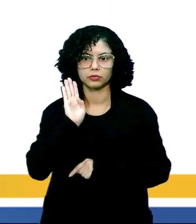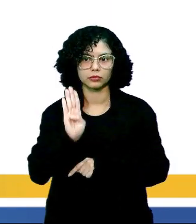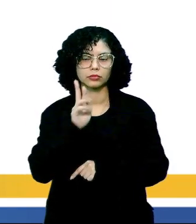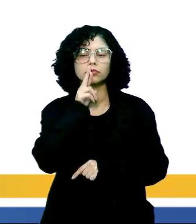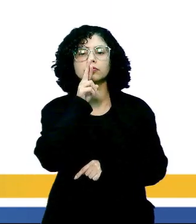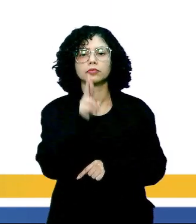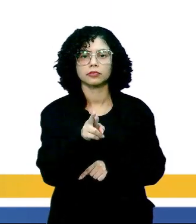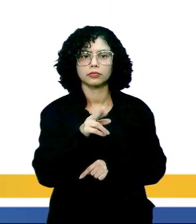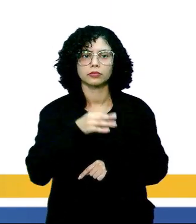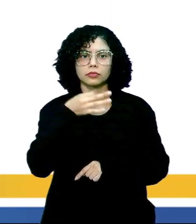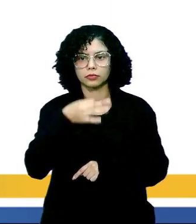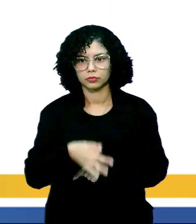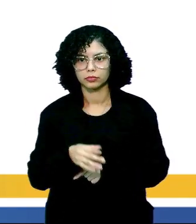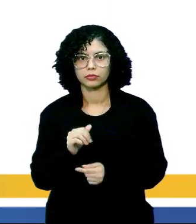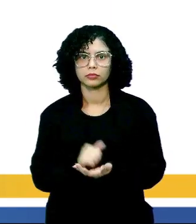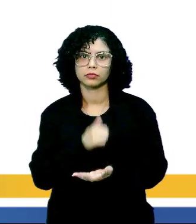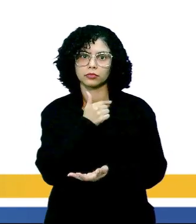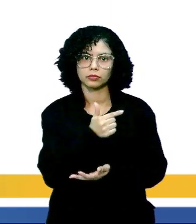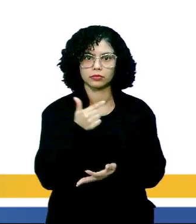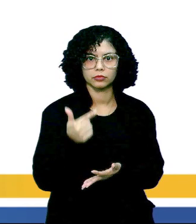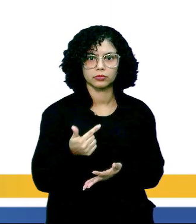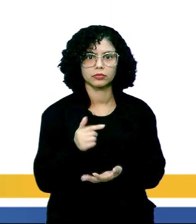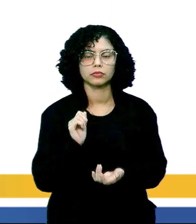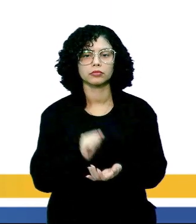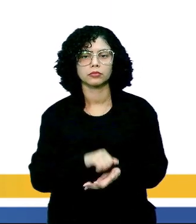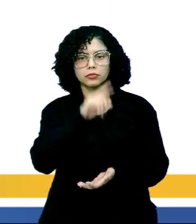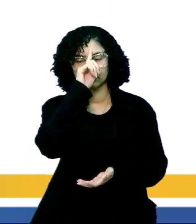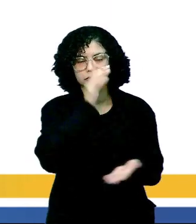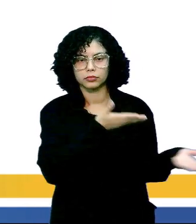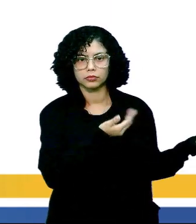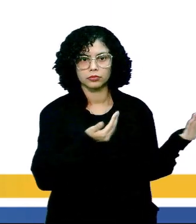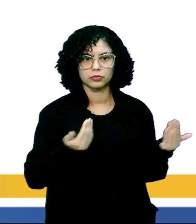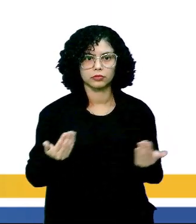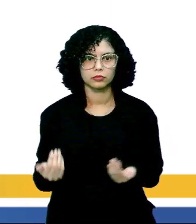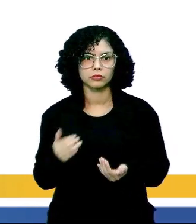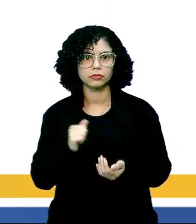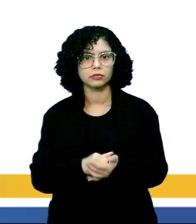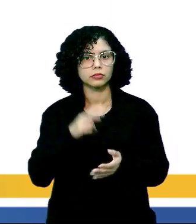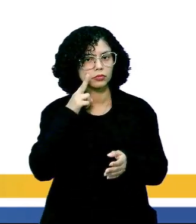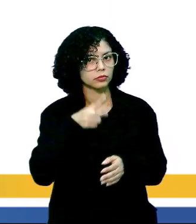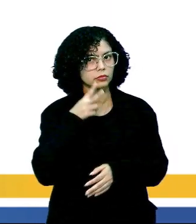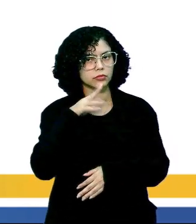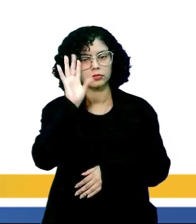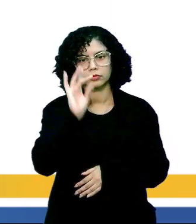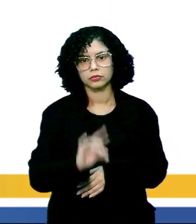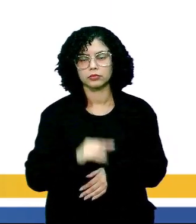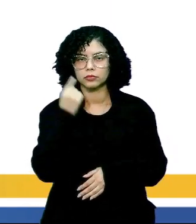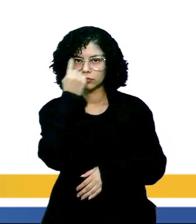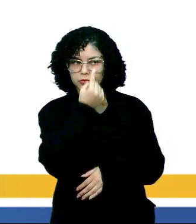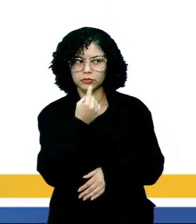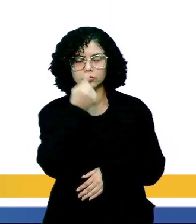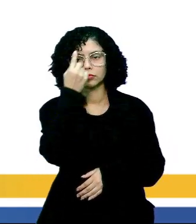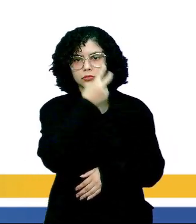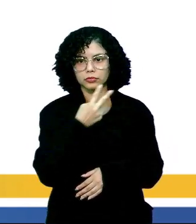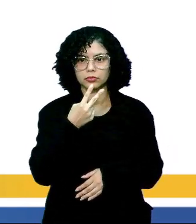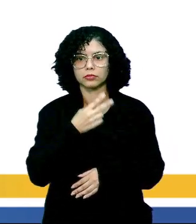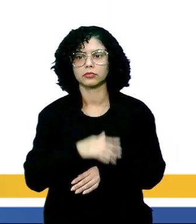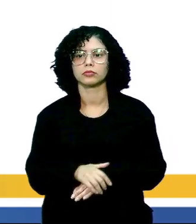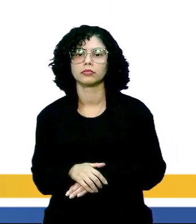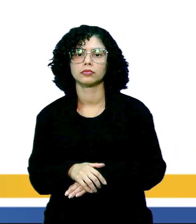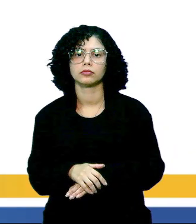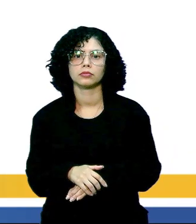a resposta. 22% dos adultos mais jovens verificam o telefone a cada poucos